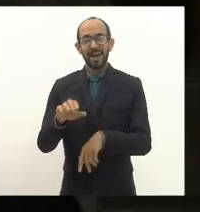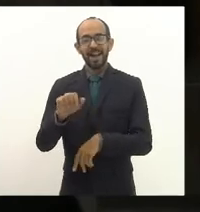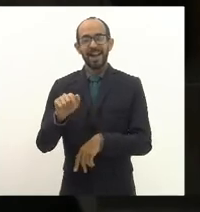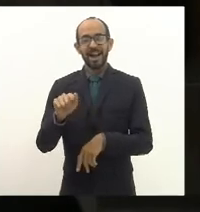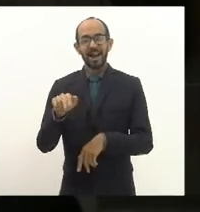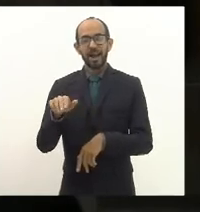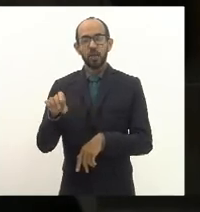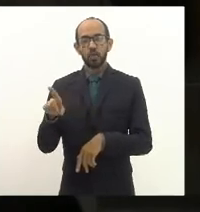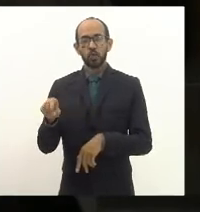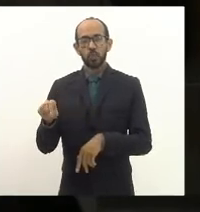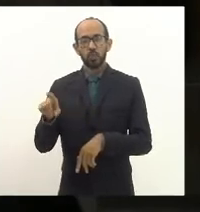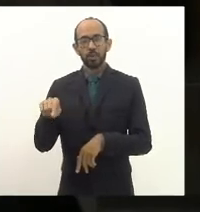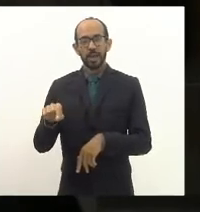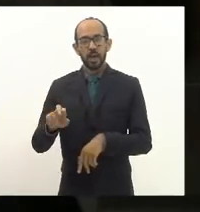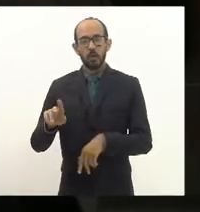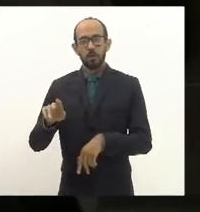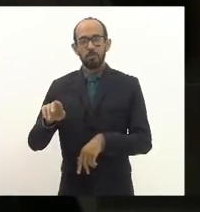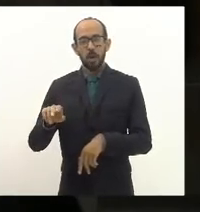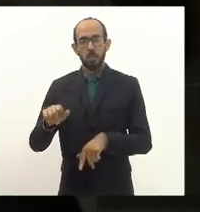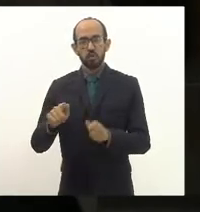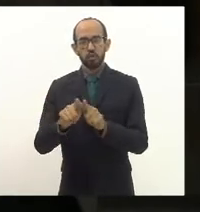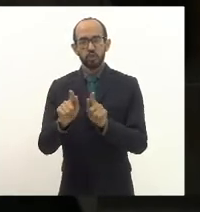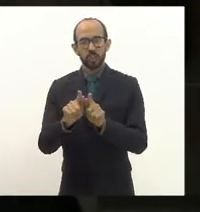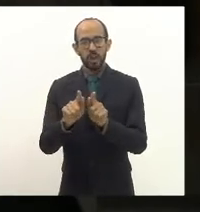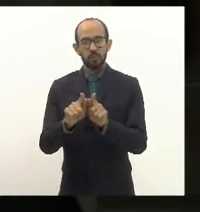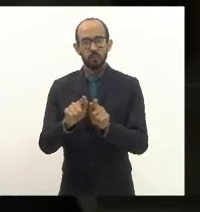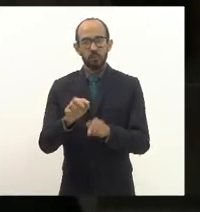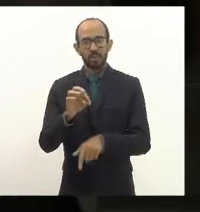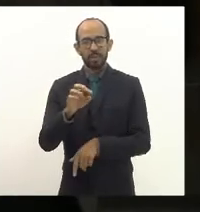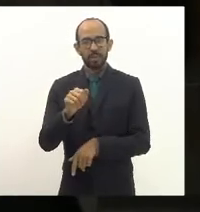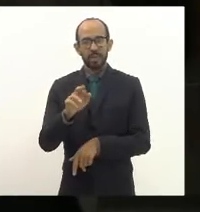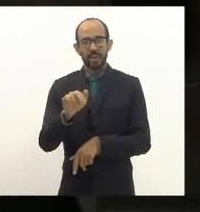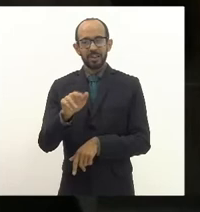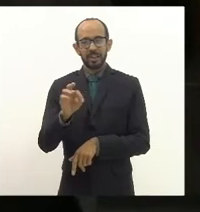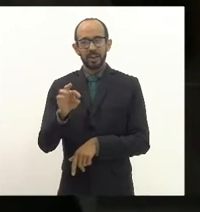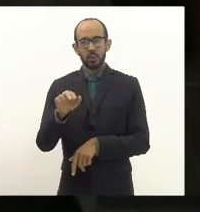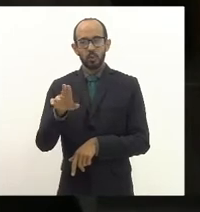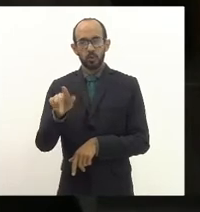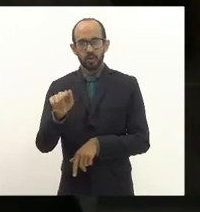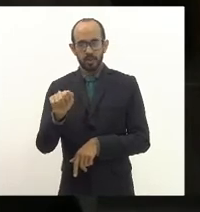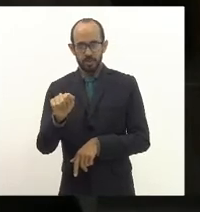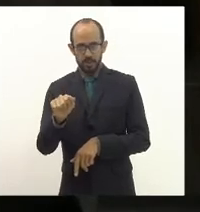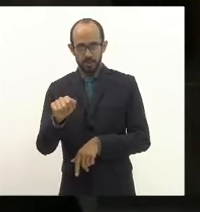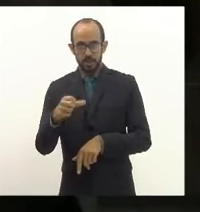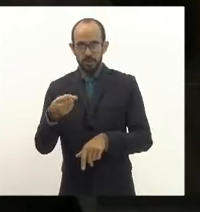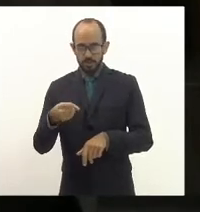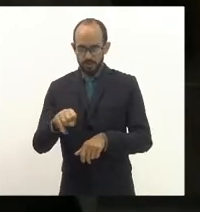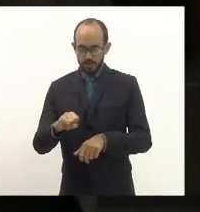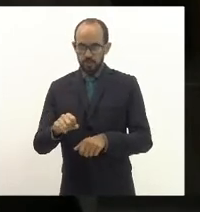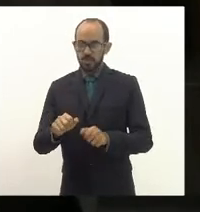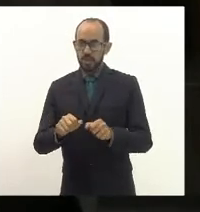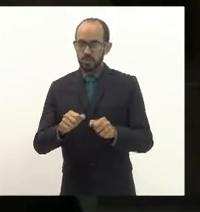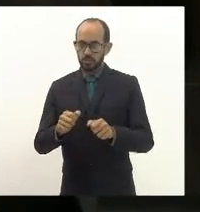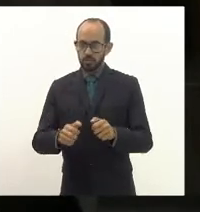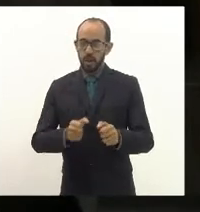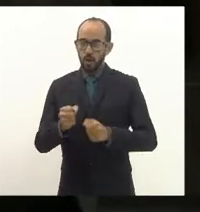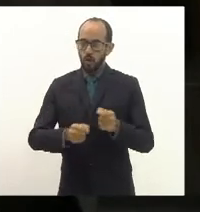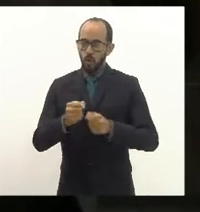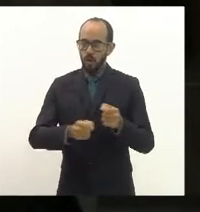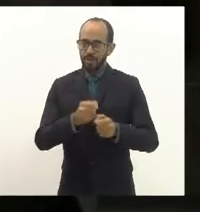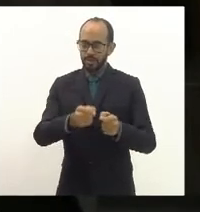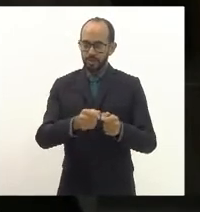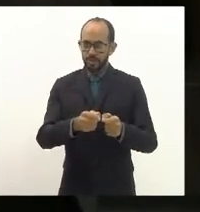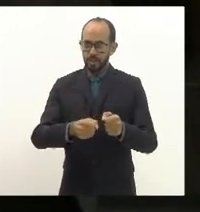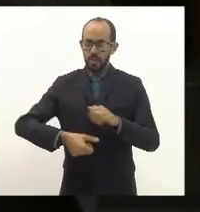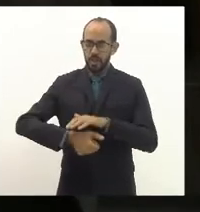Aliás, em matéria de regulamentação, se houvesse uma corrida, a tartaruga chegaria muitos